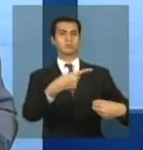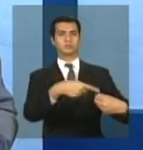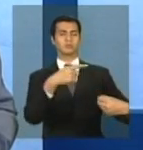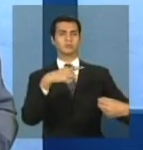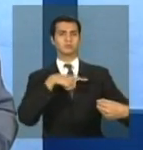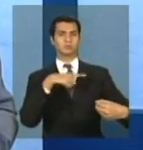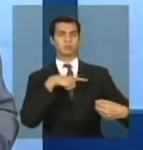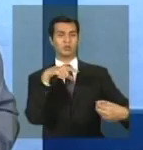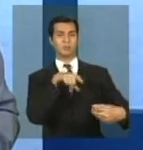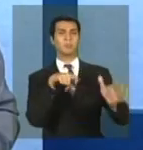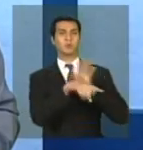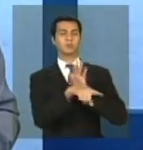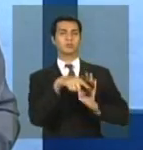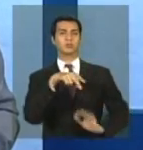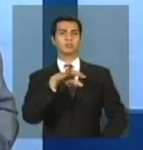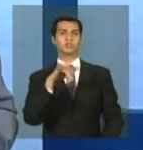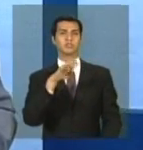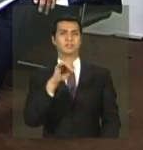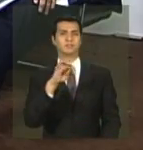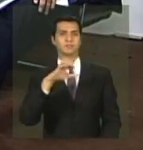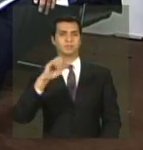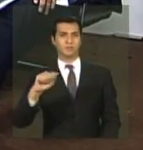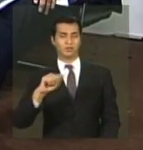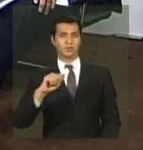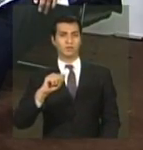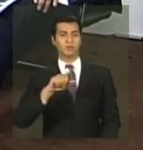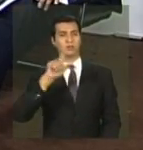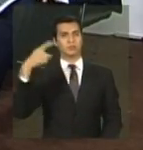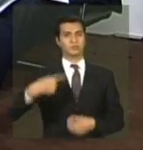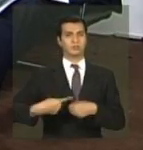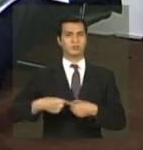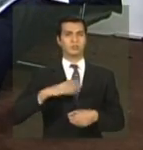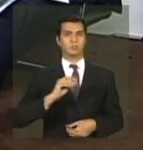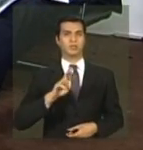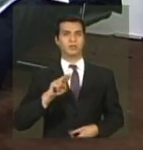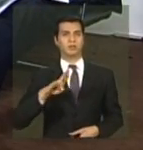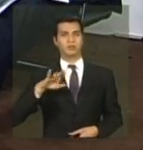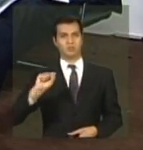é da Jéssica Naves, vem de Barreiras, na Bahia. Bom,